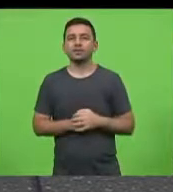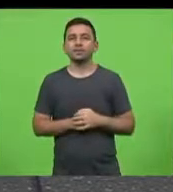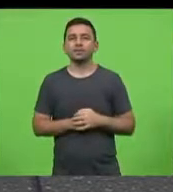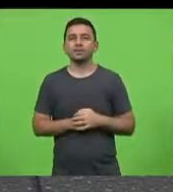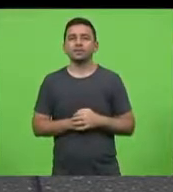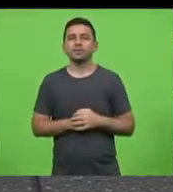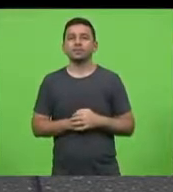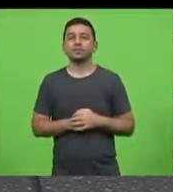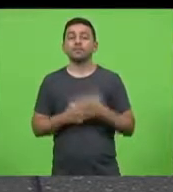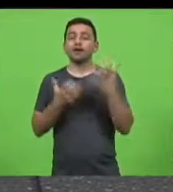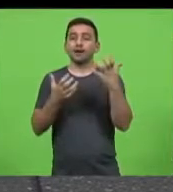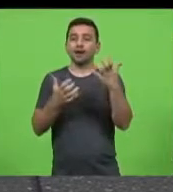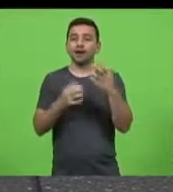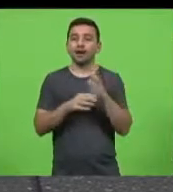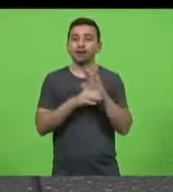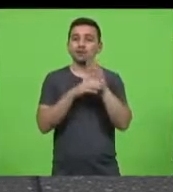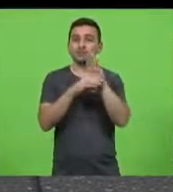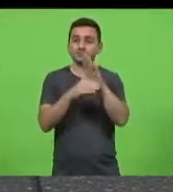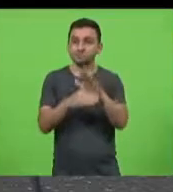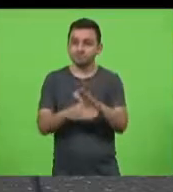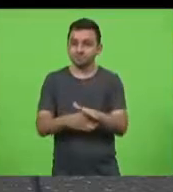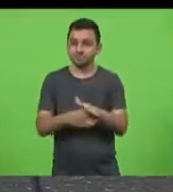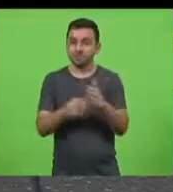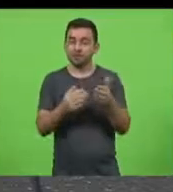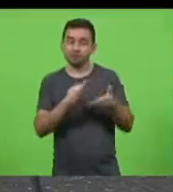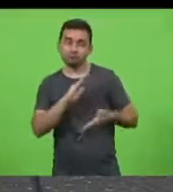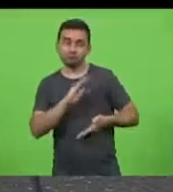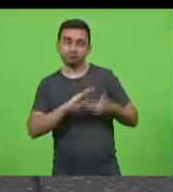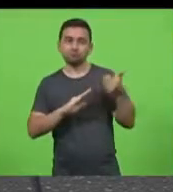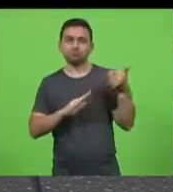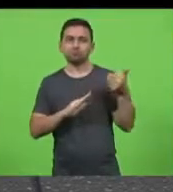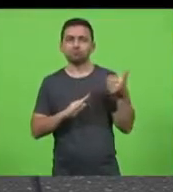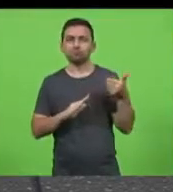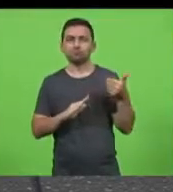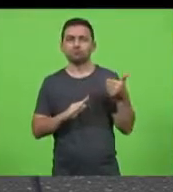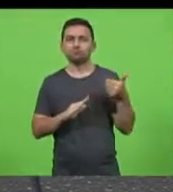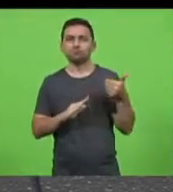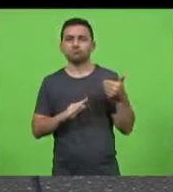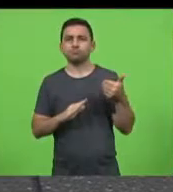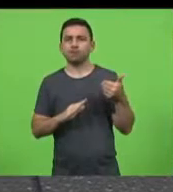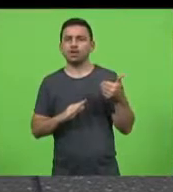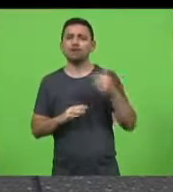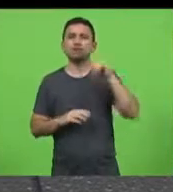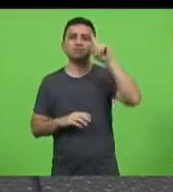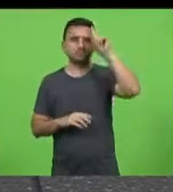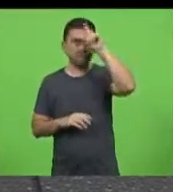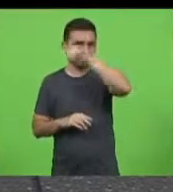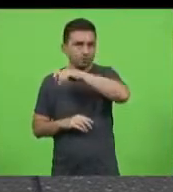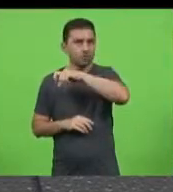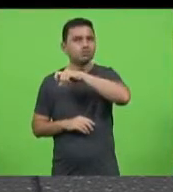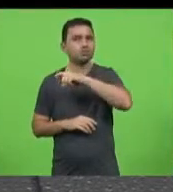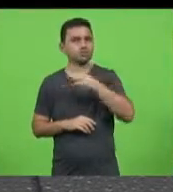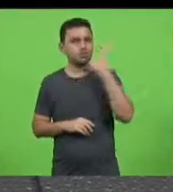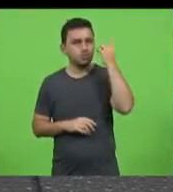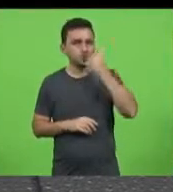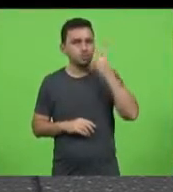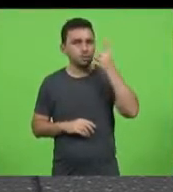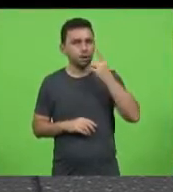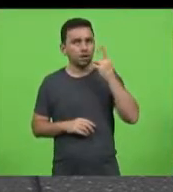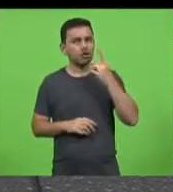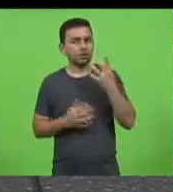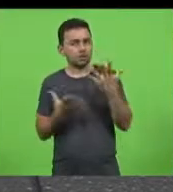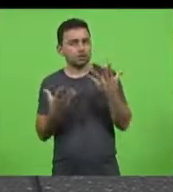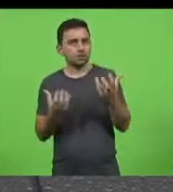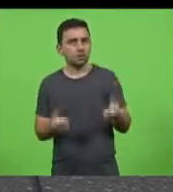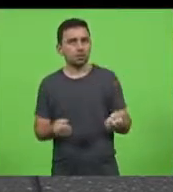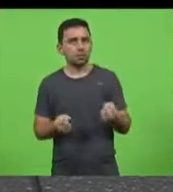para ajudar na sua remoção, e é muito difícil para o parlamentar atender um pedido como esse,